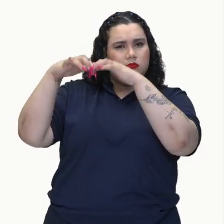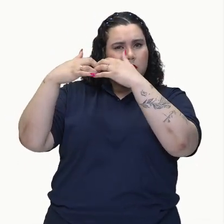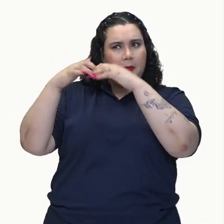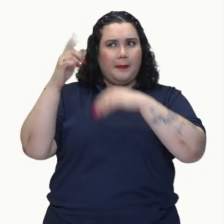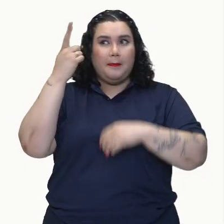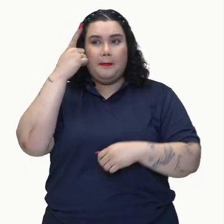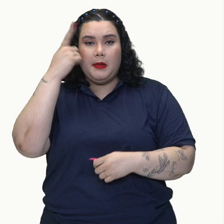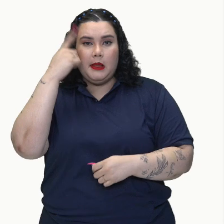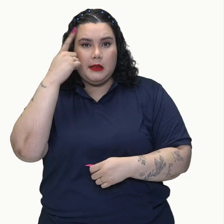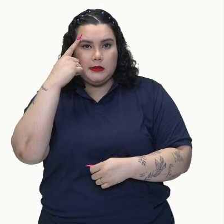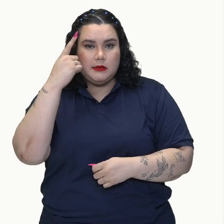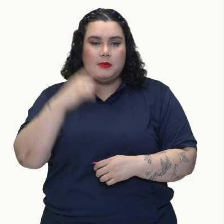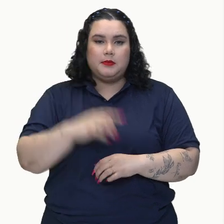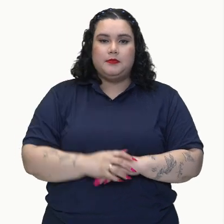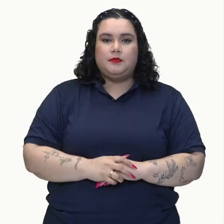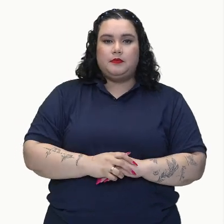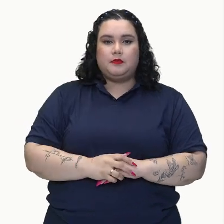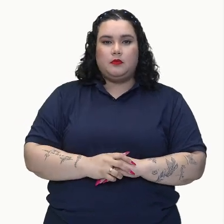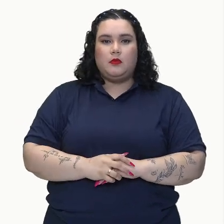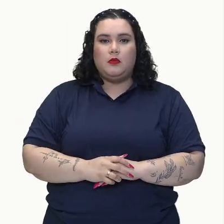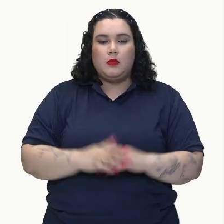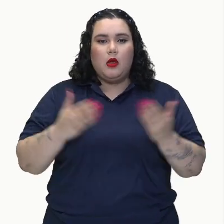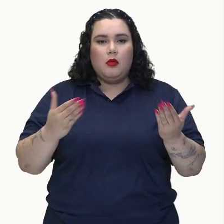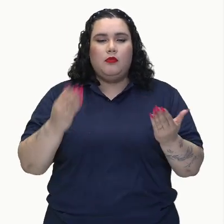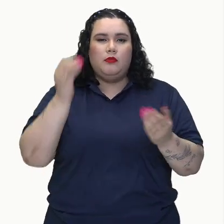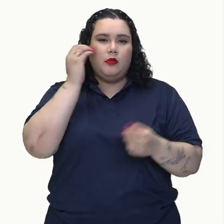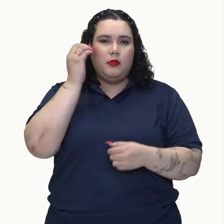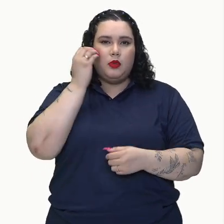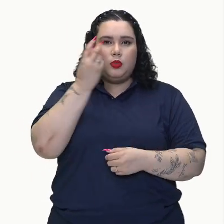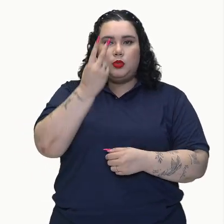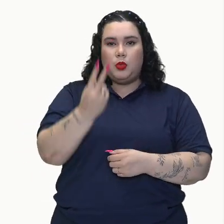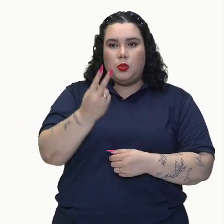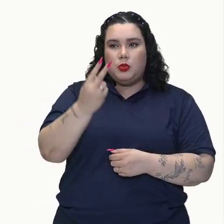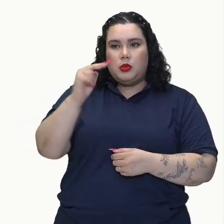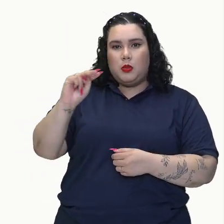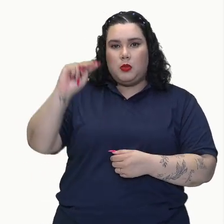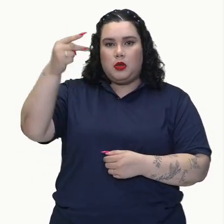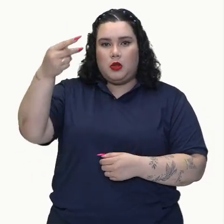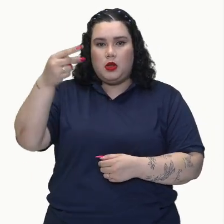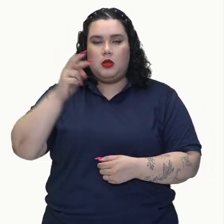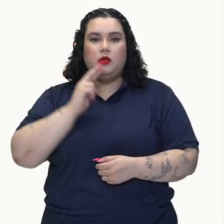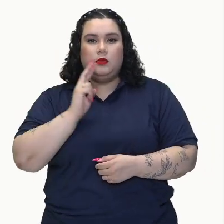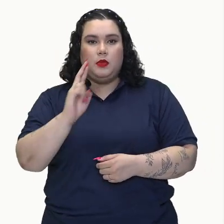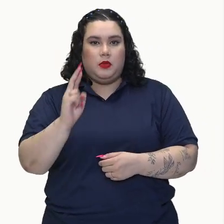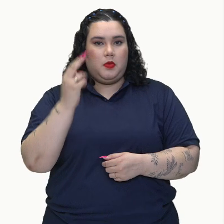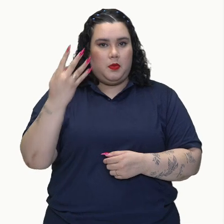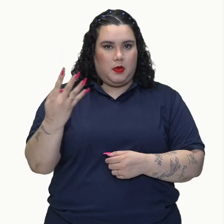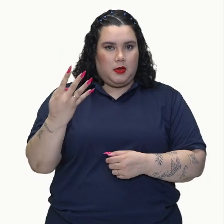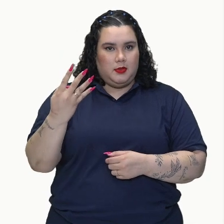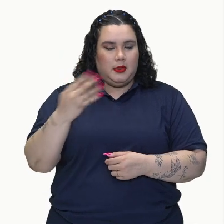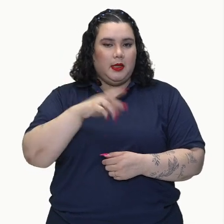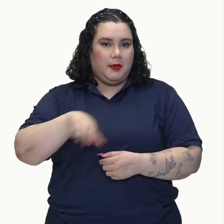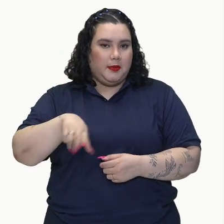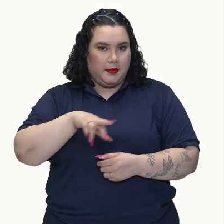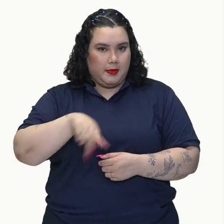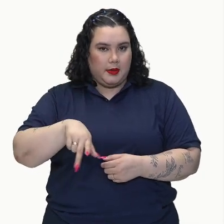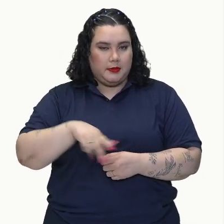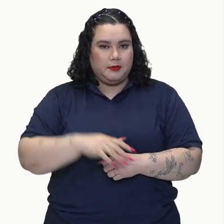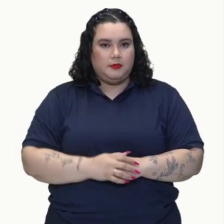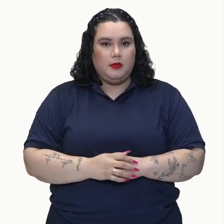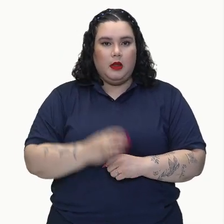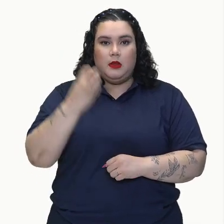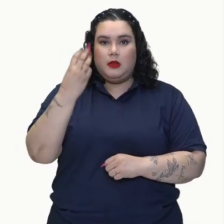pensar aqui, ó, 2 ao quadrado é igual a 4, não é. 3